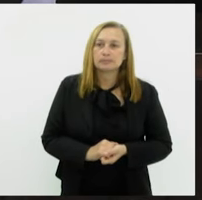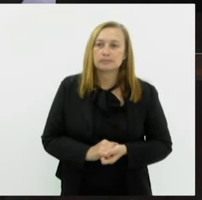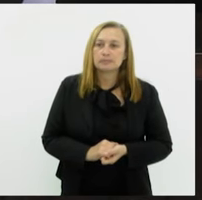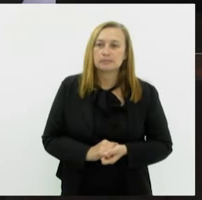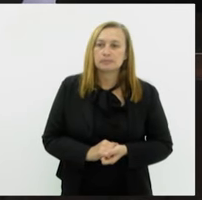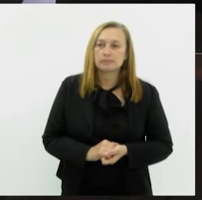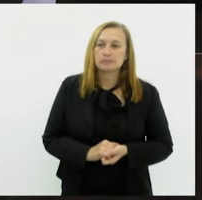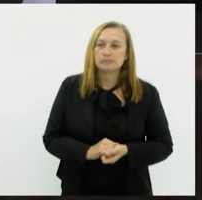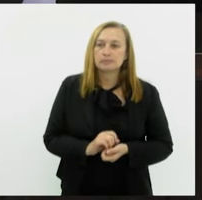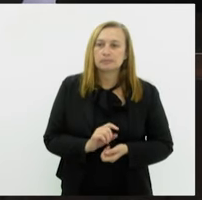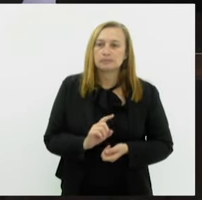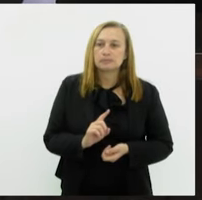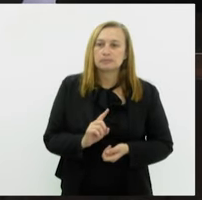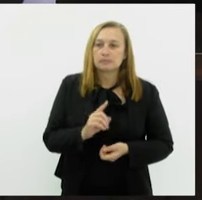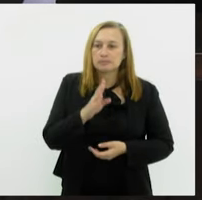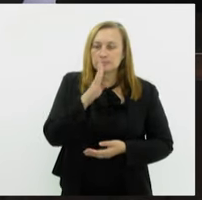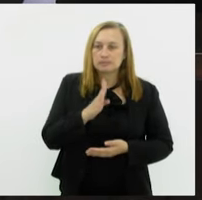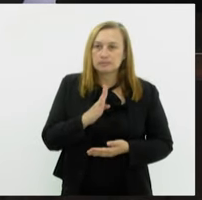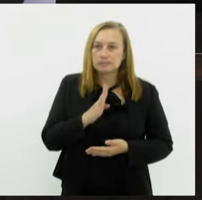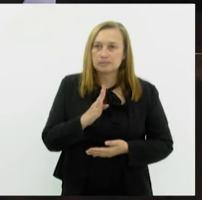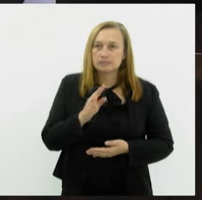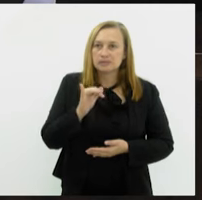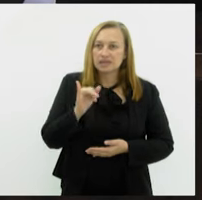de ITD na doação